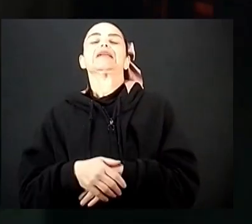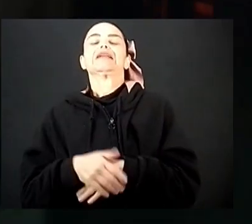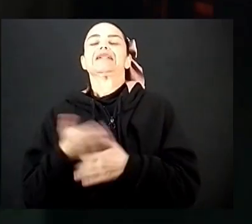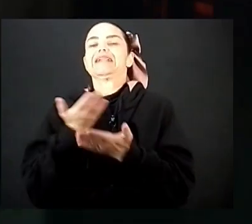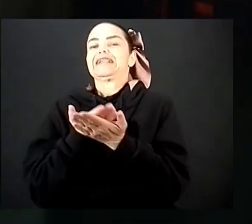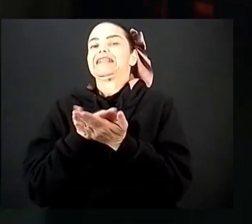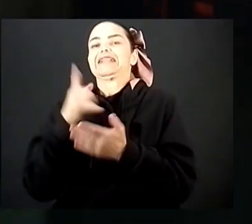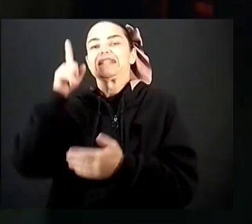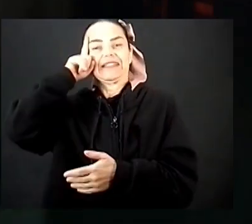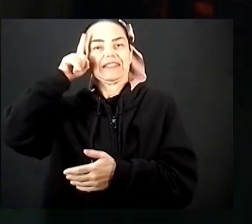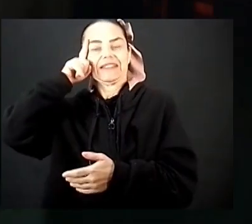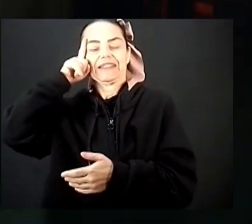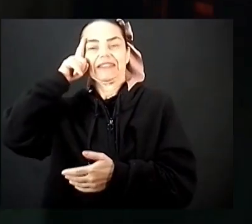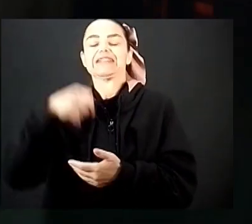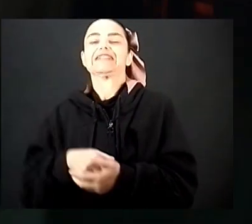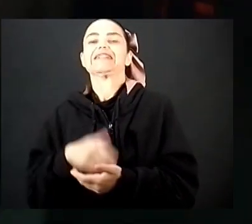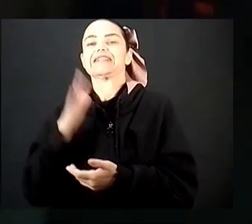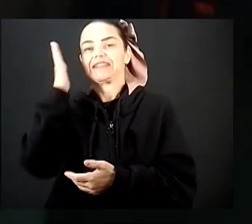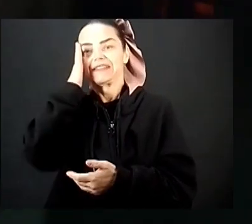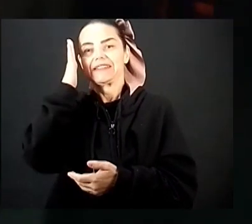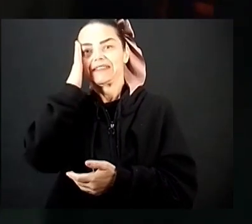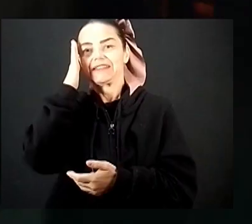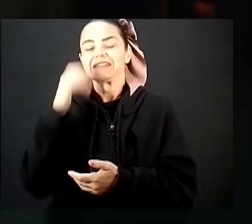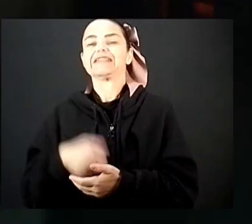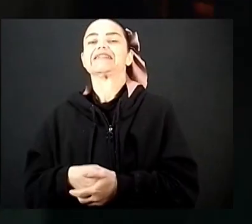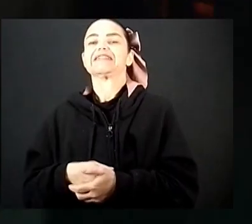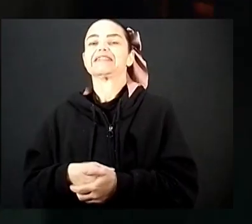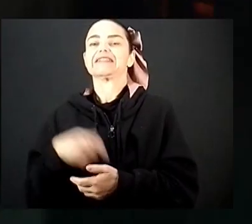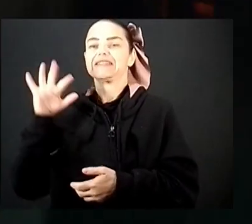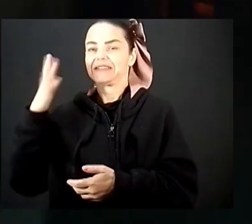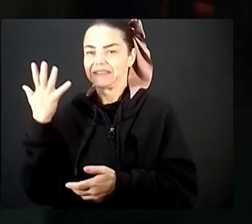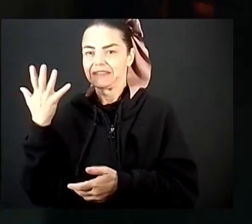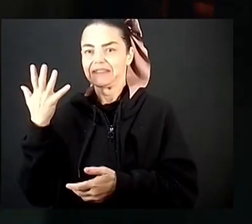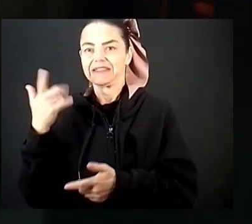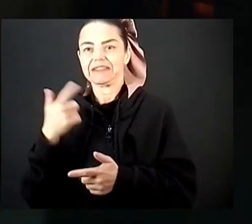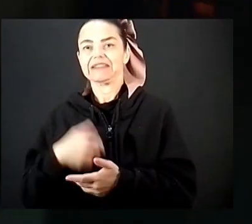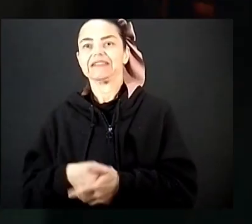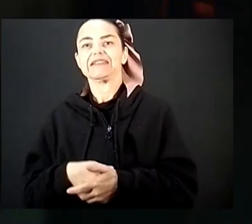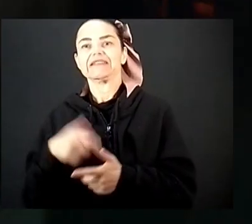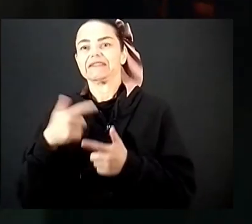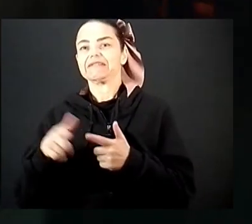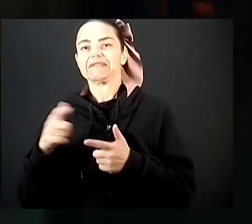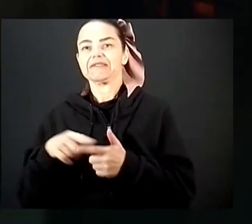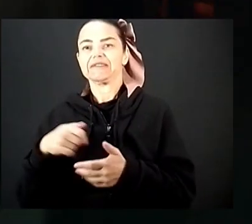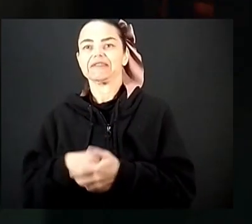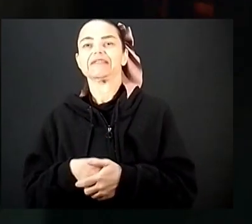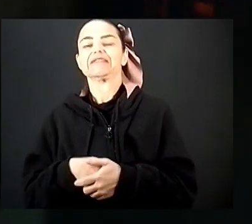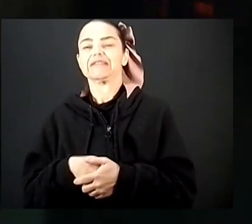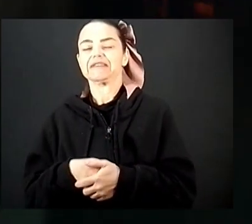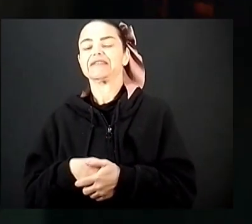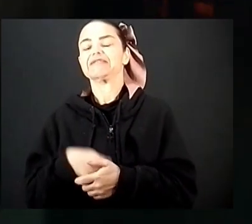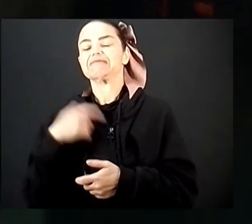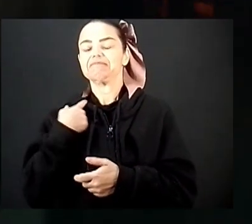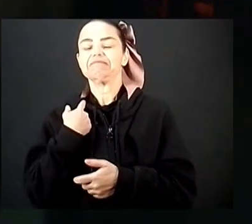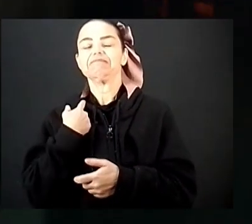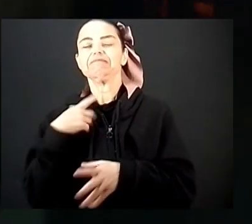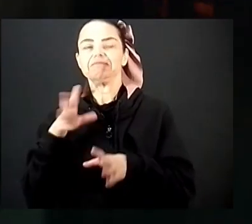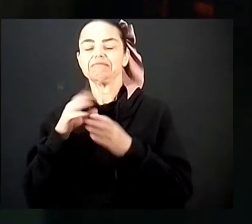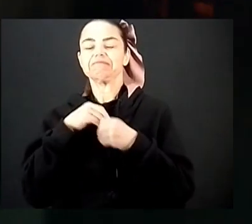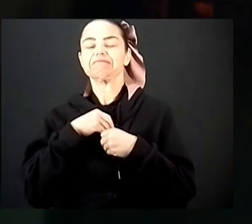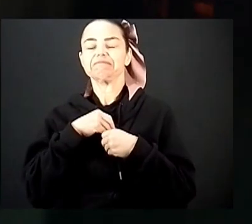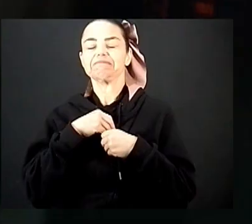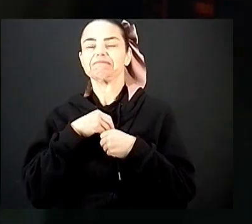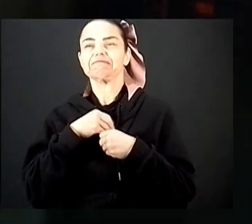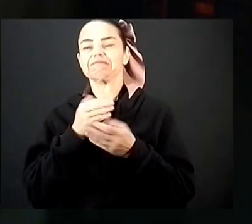dias, é uma questão de entendimento. Isso resolve o problema de alguém? Não, mas de repente traz o